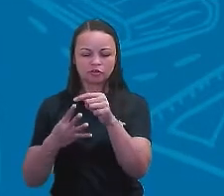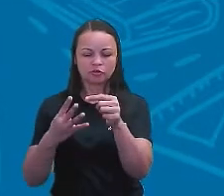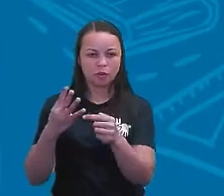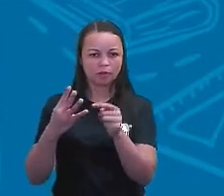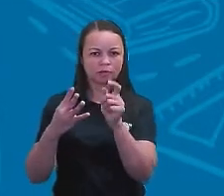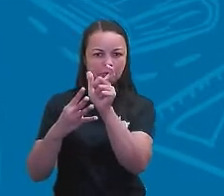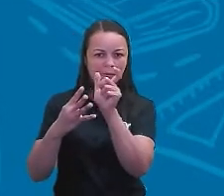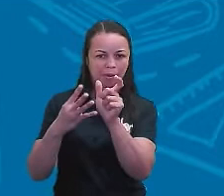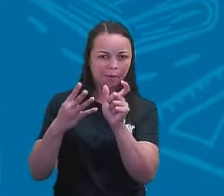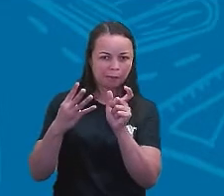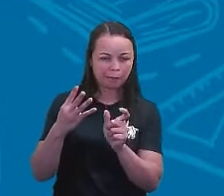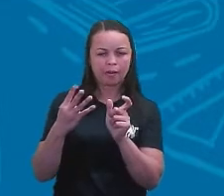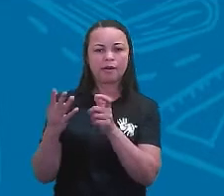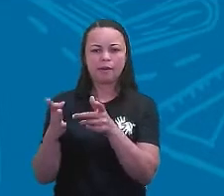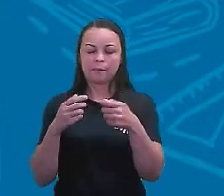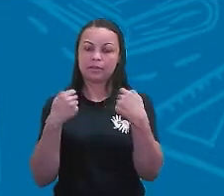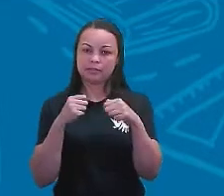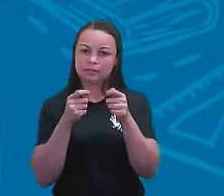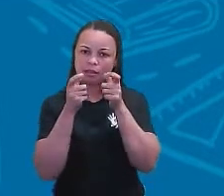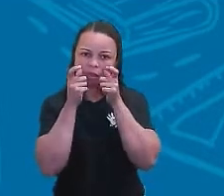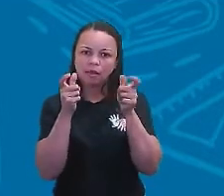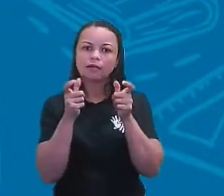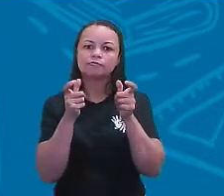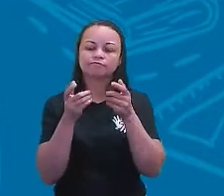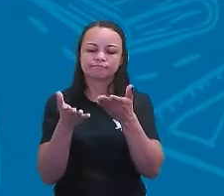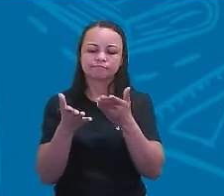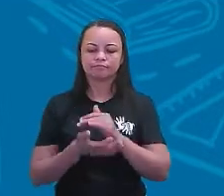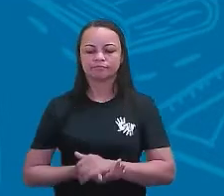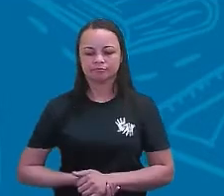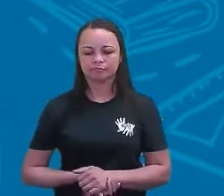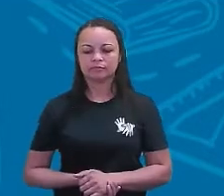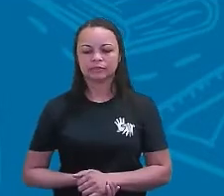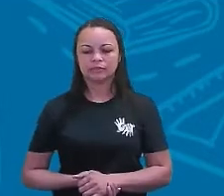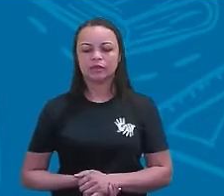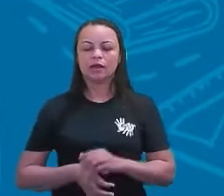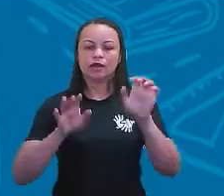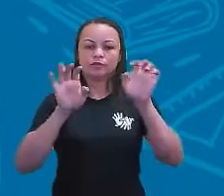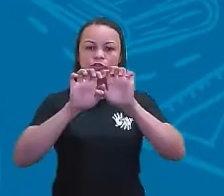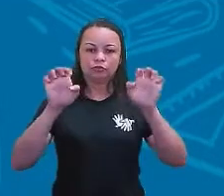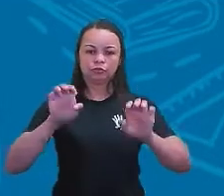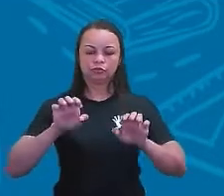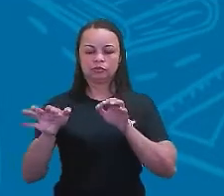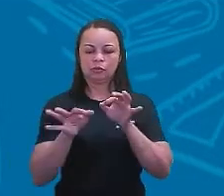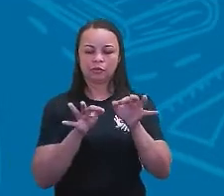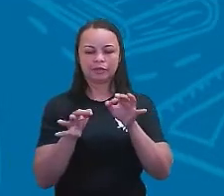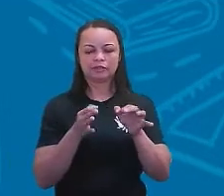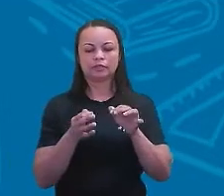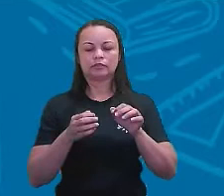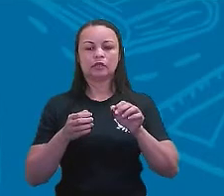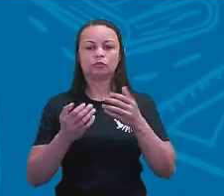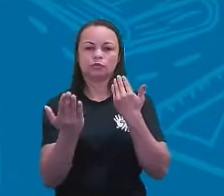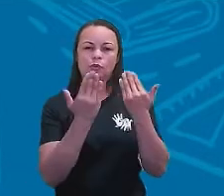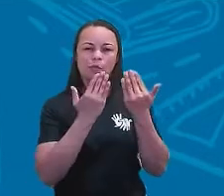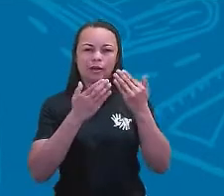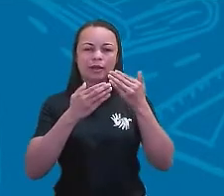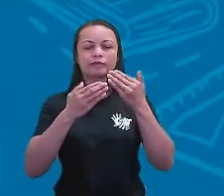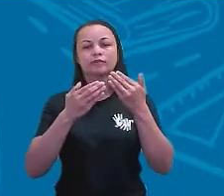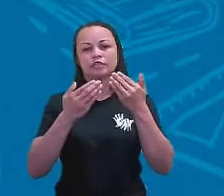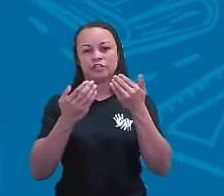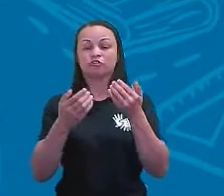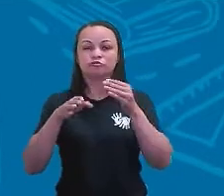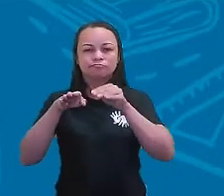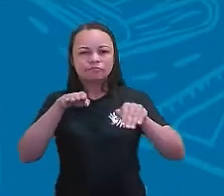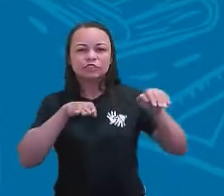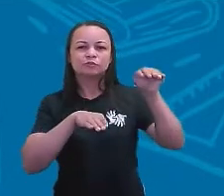quê? Acompanhe agora. A estrutura para a formação no comparative of superiority, ou seja, comparativo